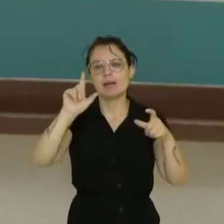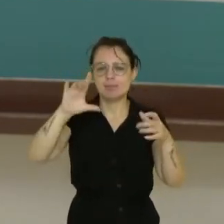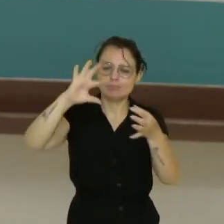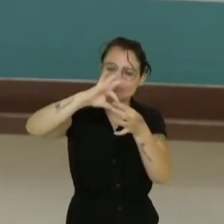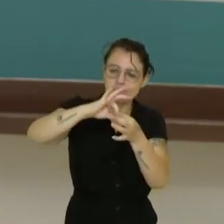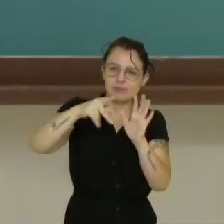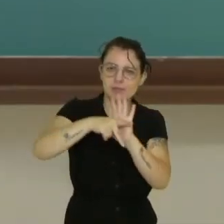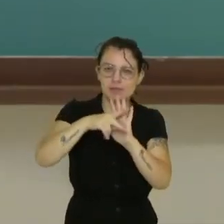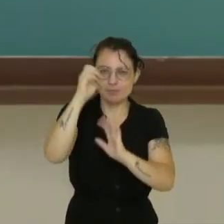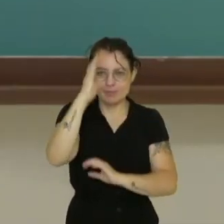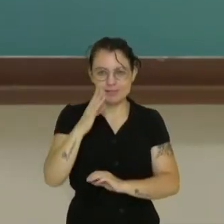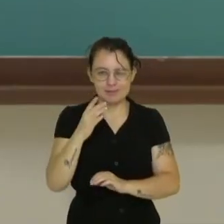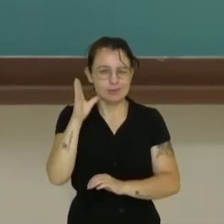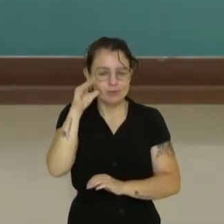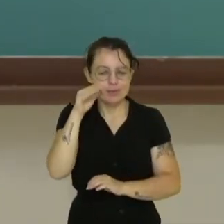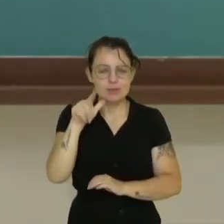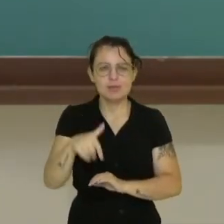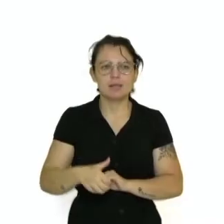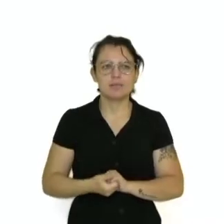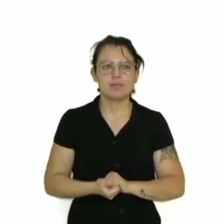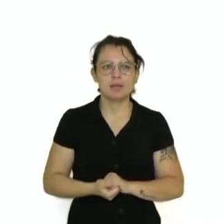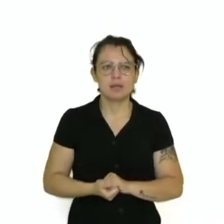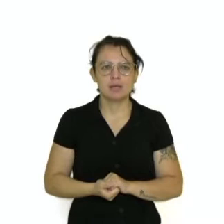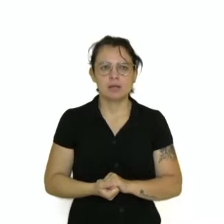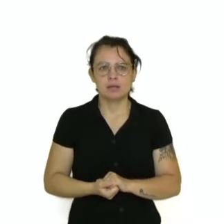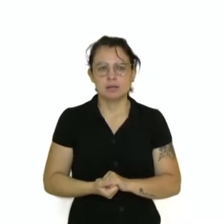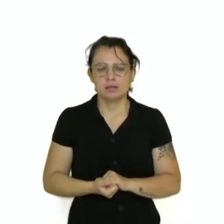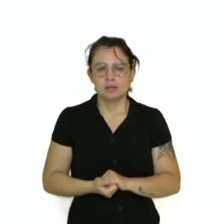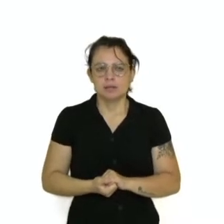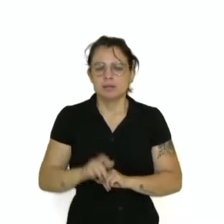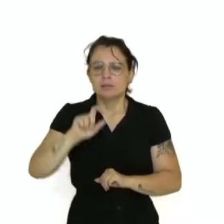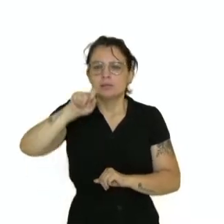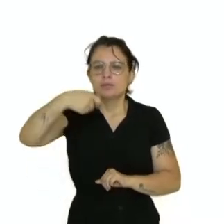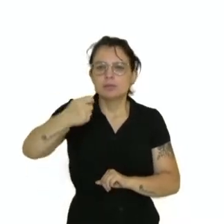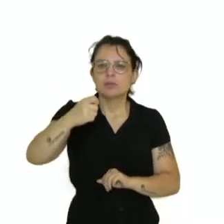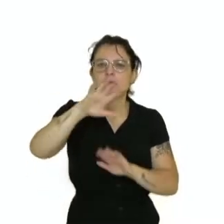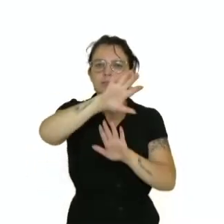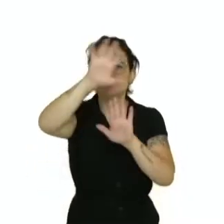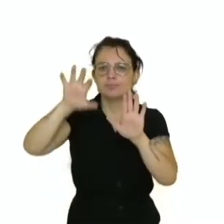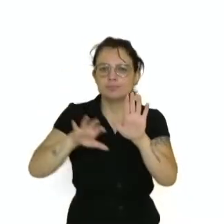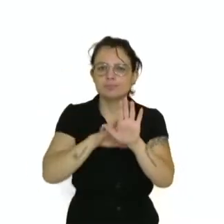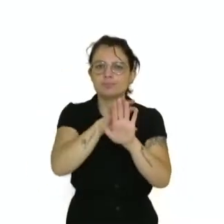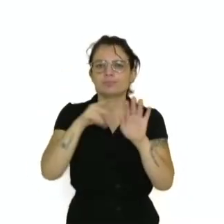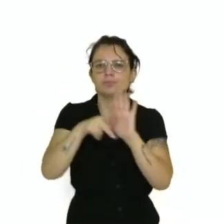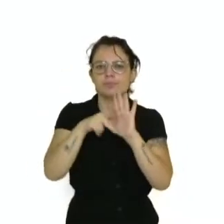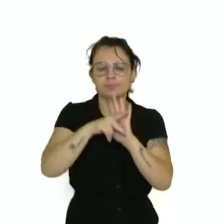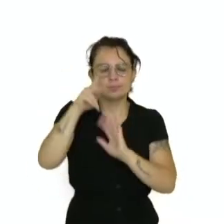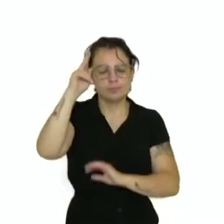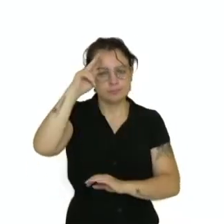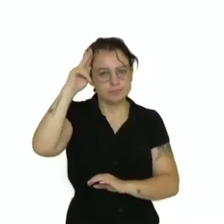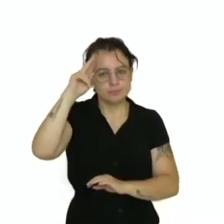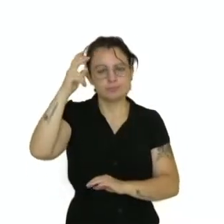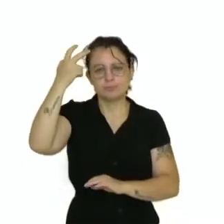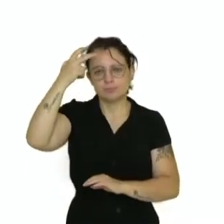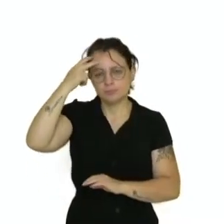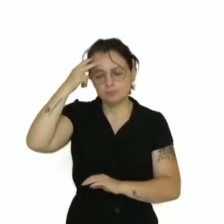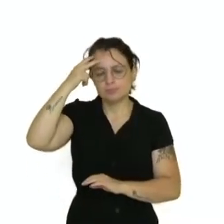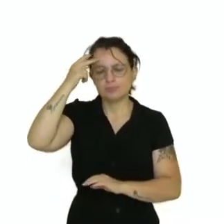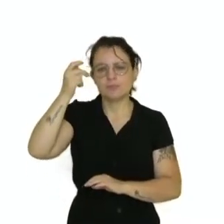Brasil. Curioso, não? Bem, sobre a regionalização por critérios históricos, cultural